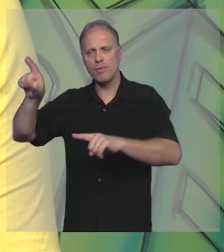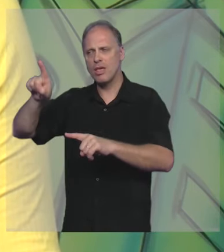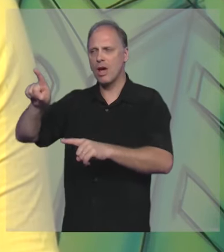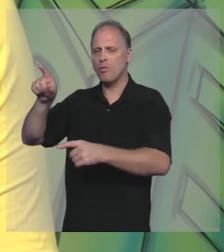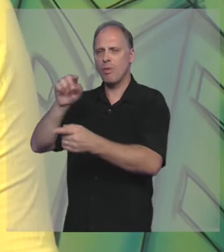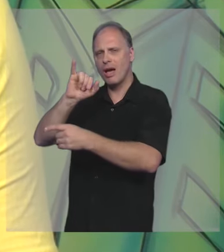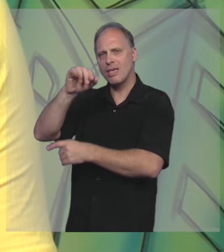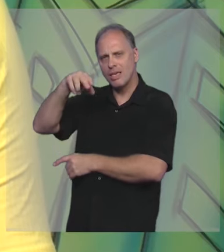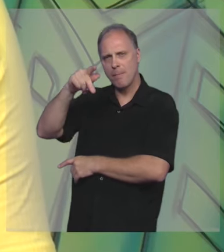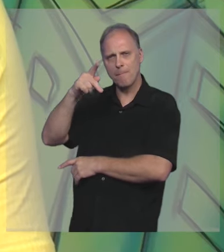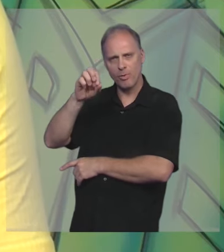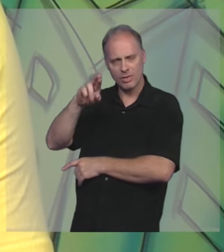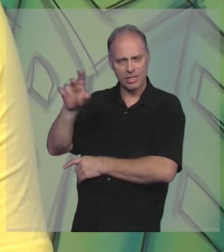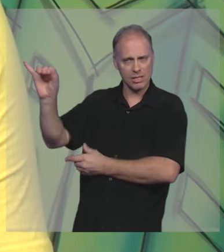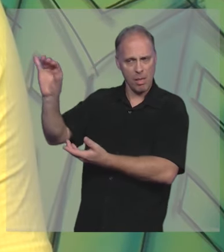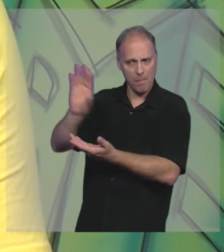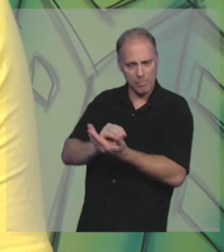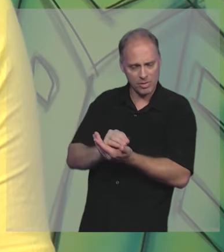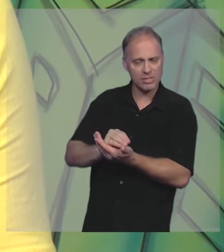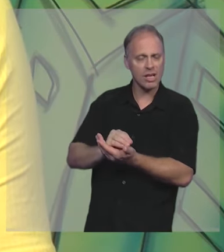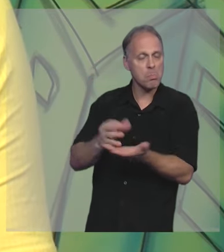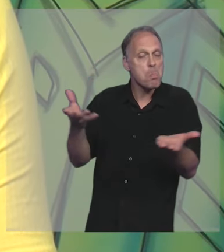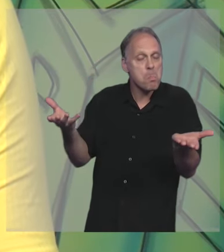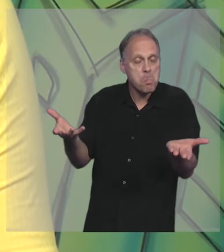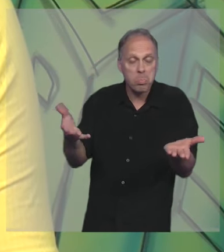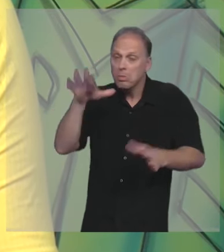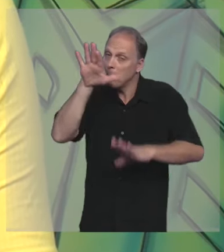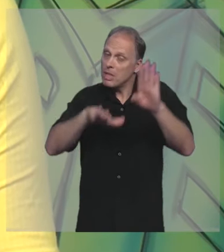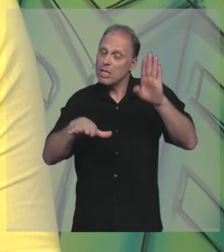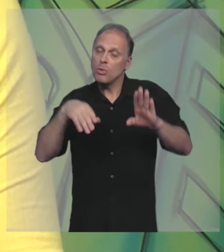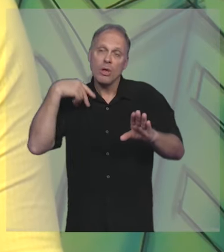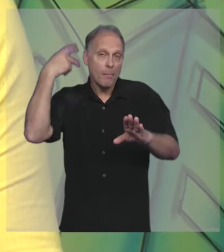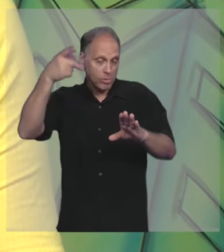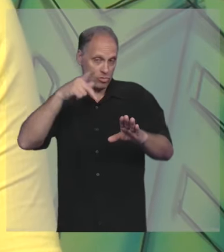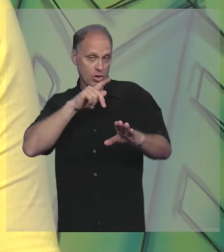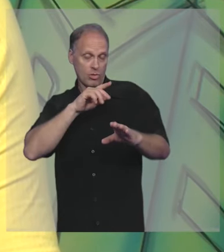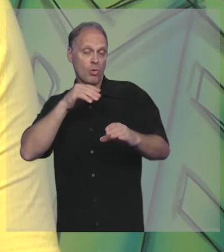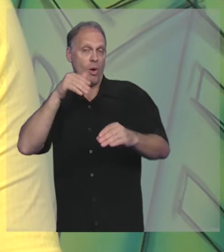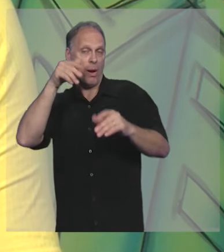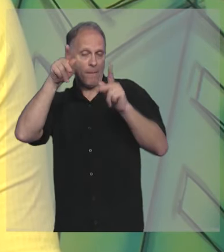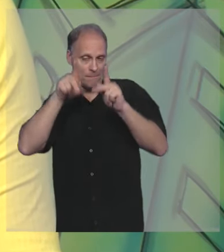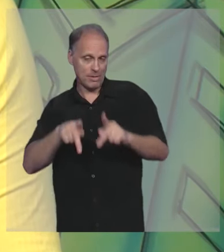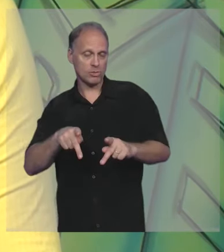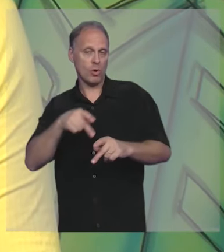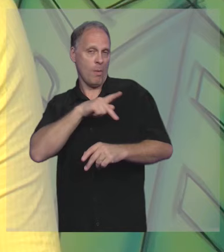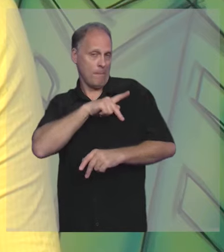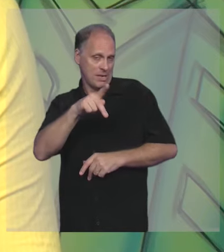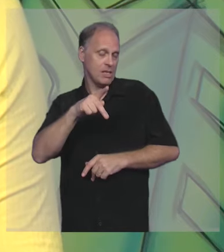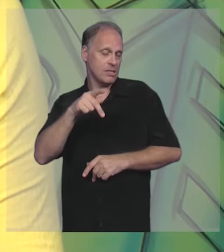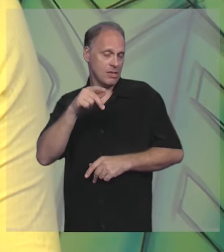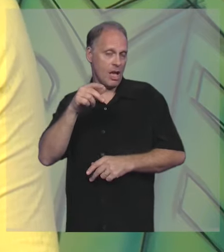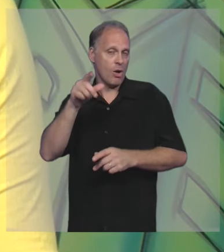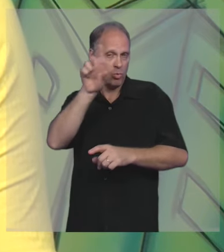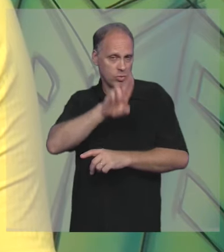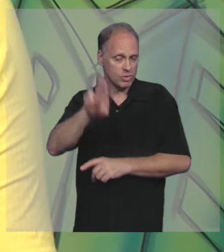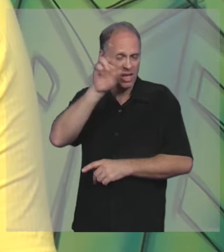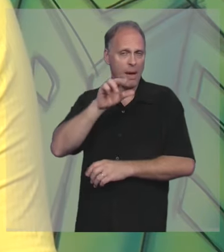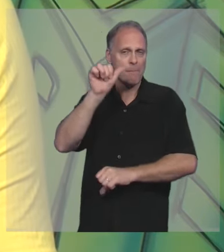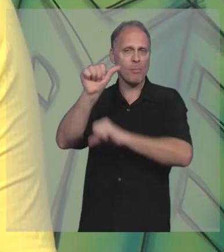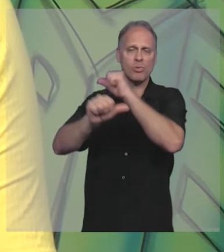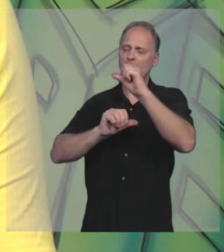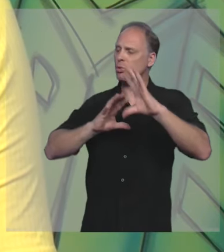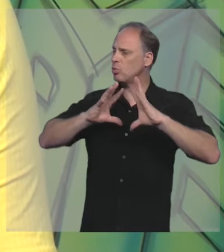importação, dependendo das políticas que esse candidato adotar, isso pode mudar toda a visão do país, né? Nós temos